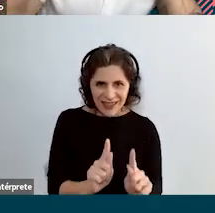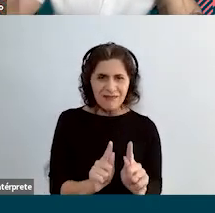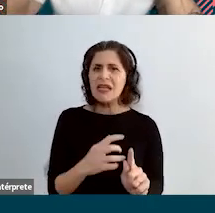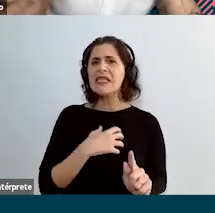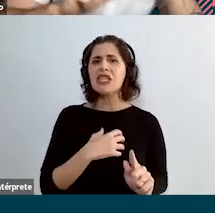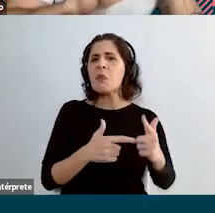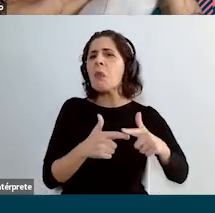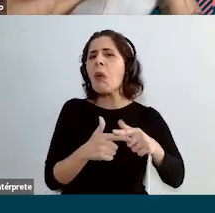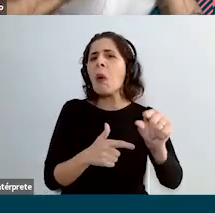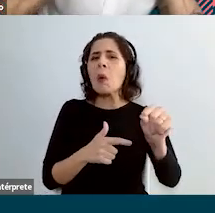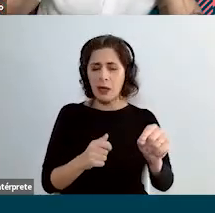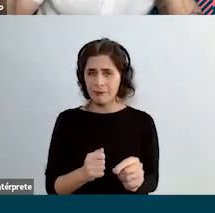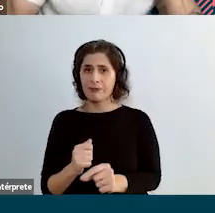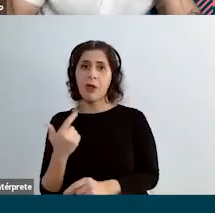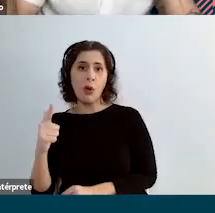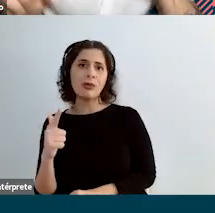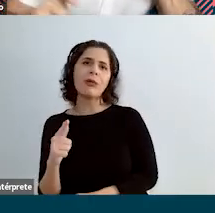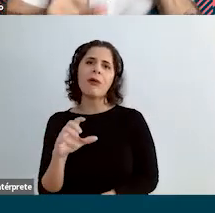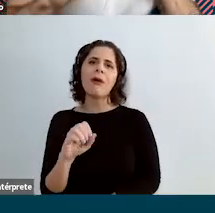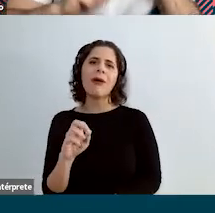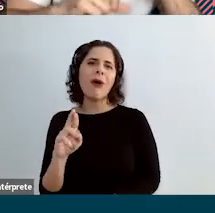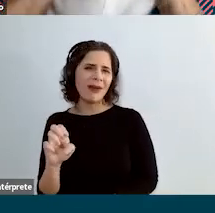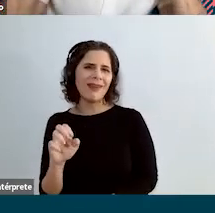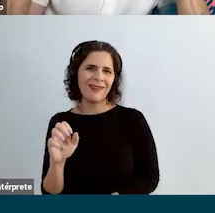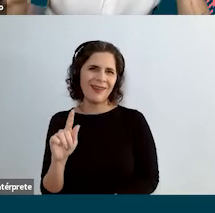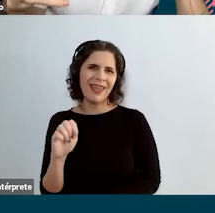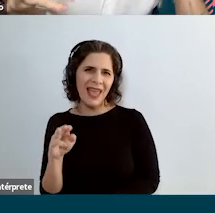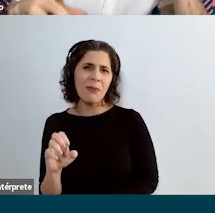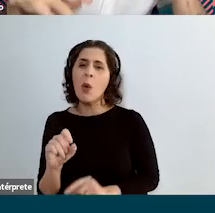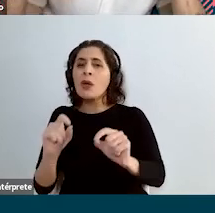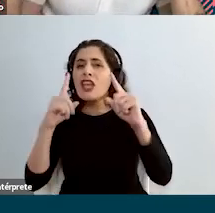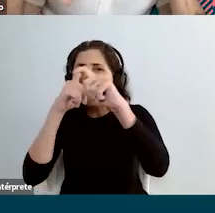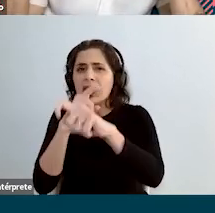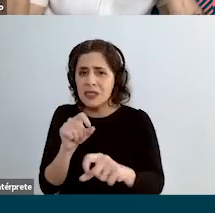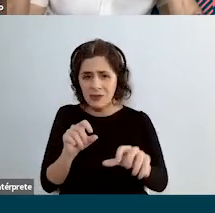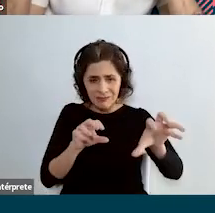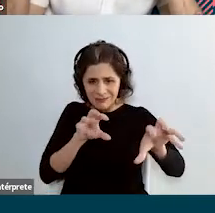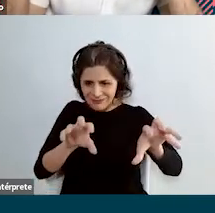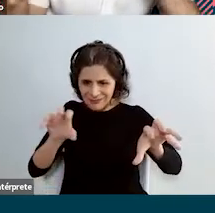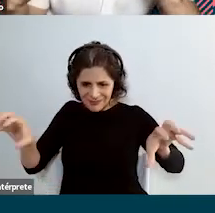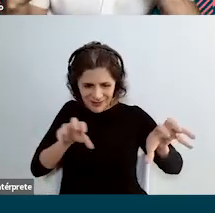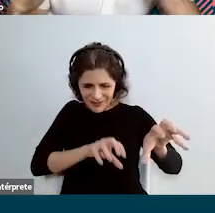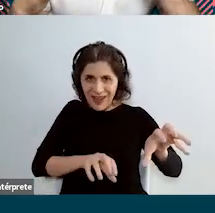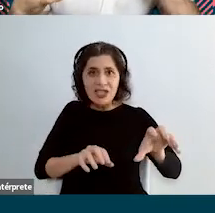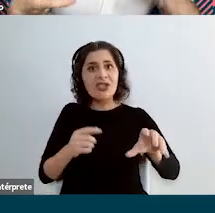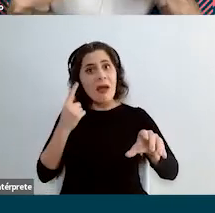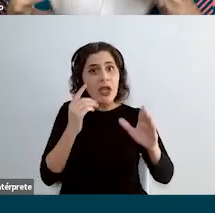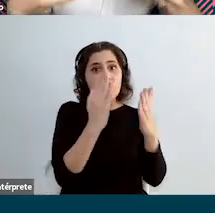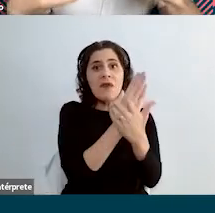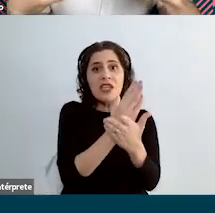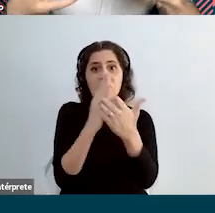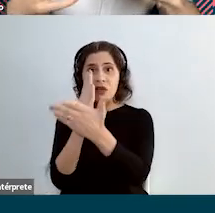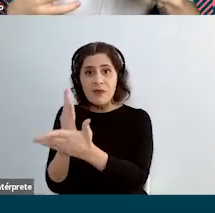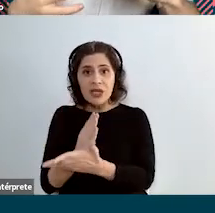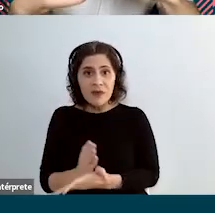era o core do Fantasy Game, quais eram as dificuldades? Para o palpite, para a pontuação? E aí, a partir disso, a gente